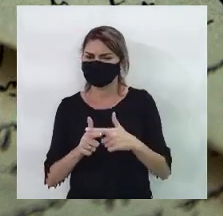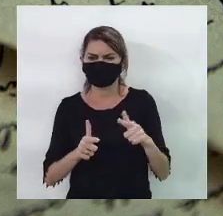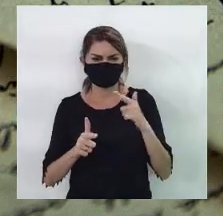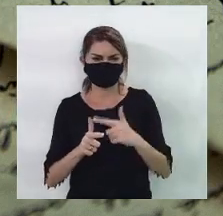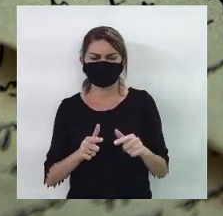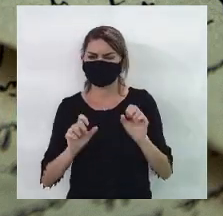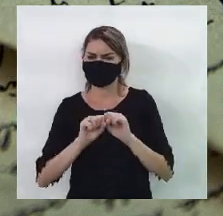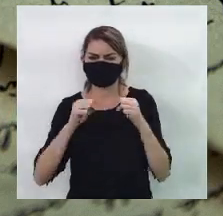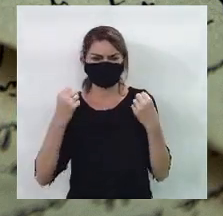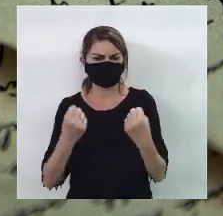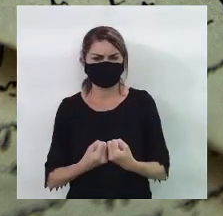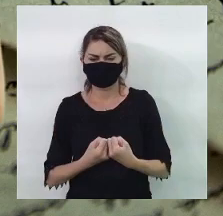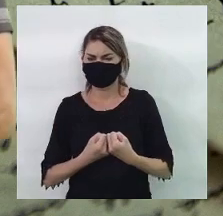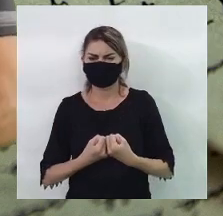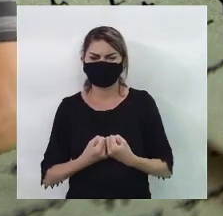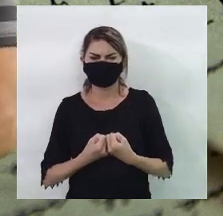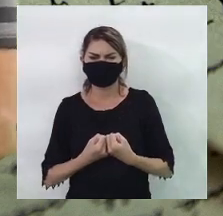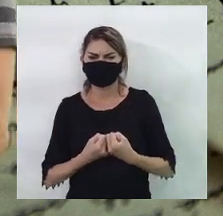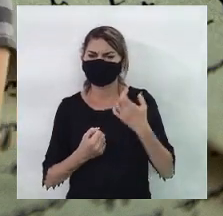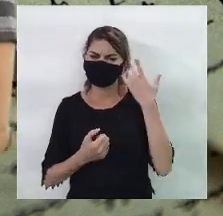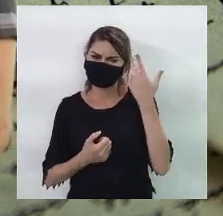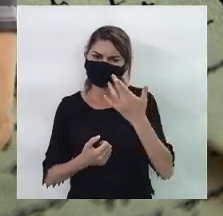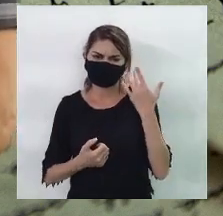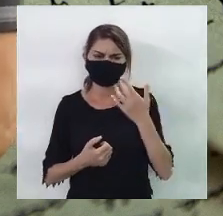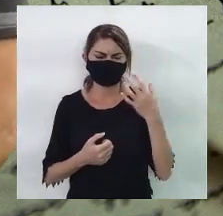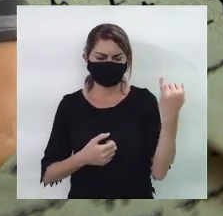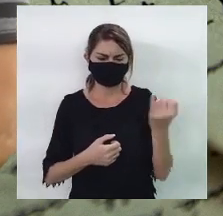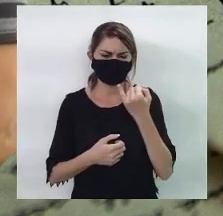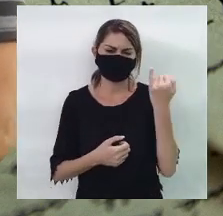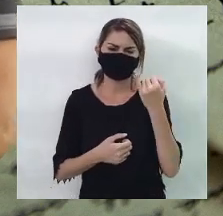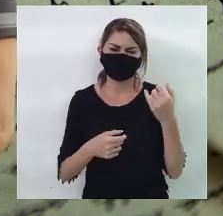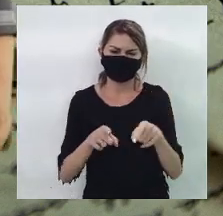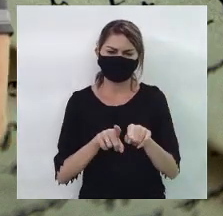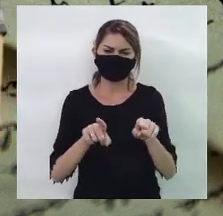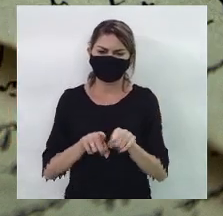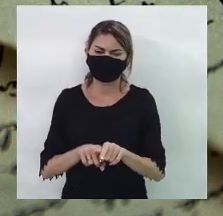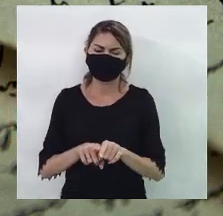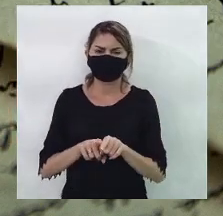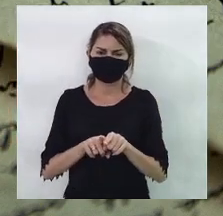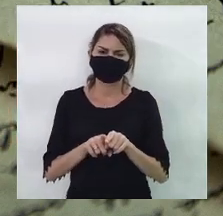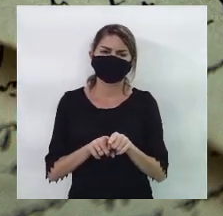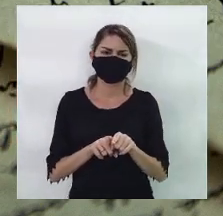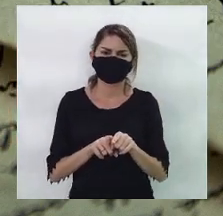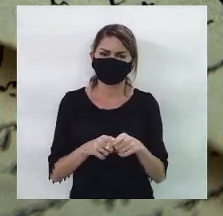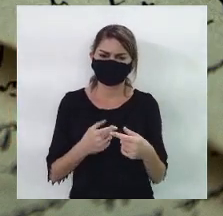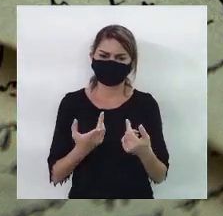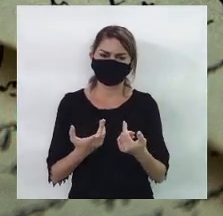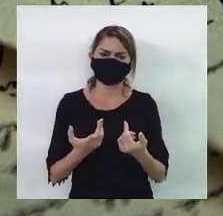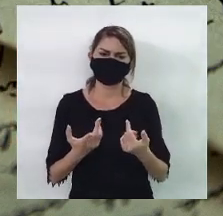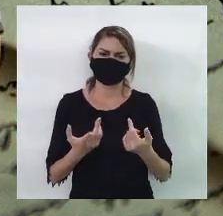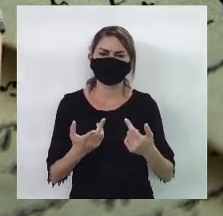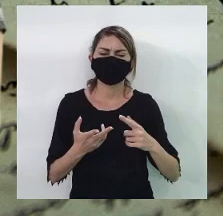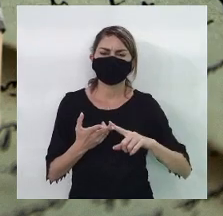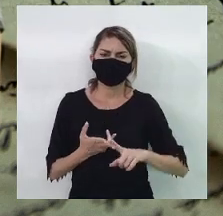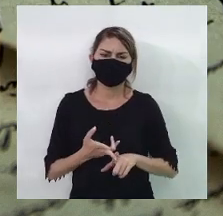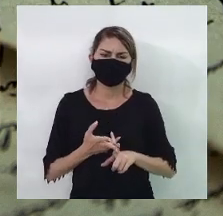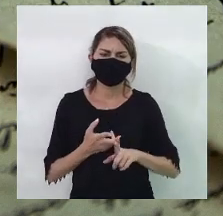problemas sociais. E uma coisa que eu acho importante também, professor, é quando fala aqui da questão da introspecção, esse